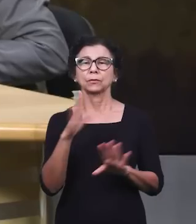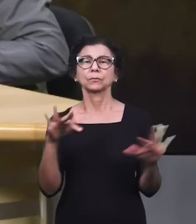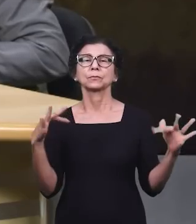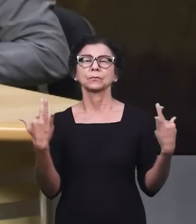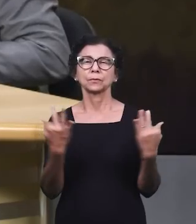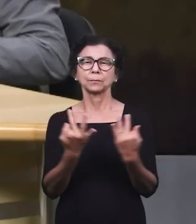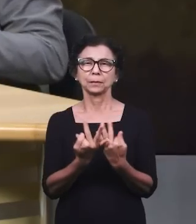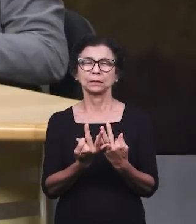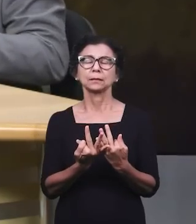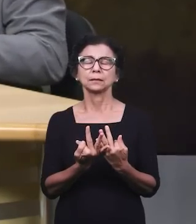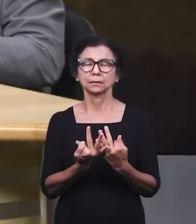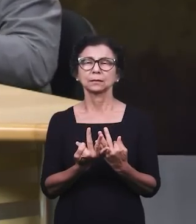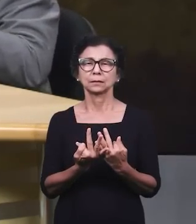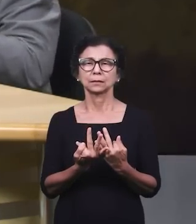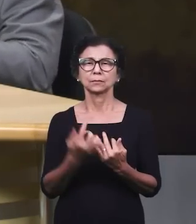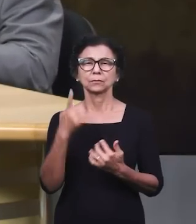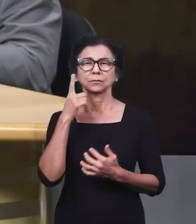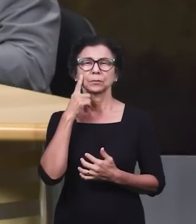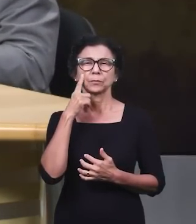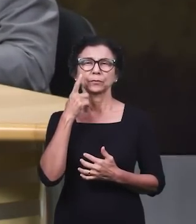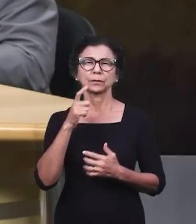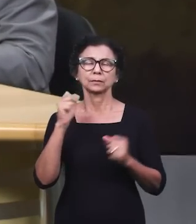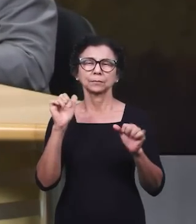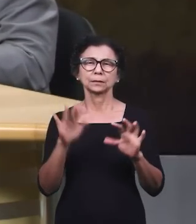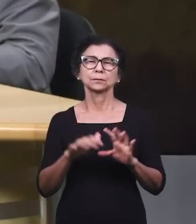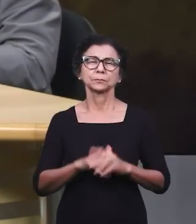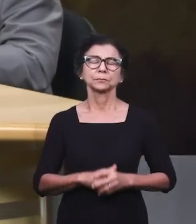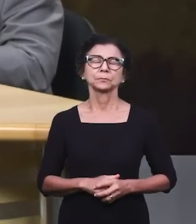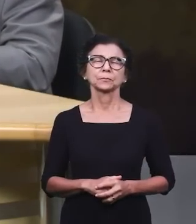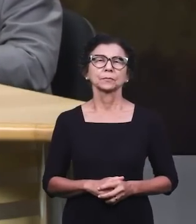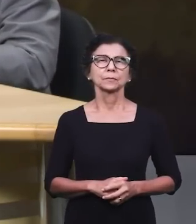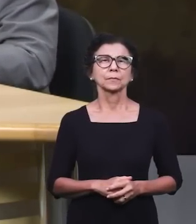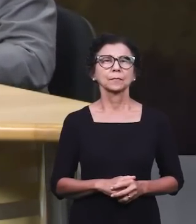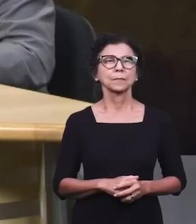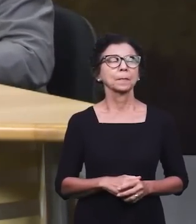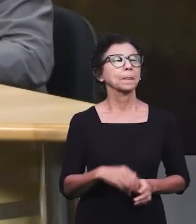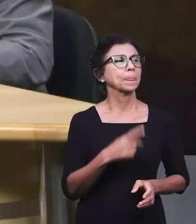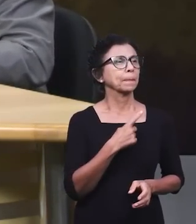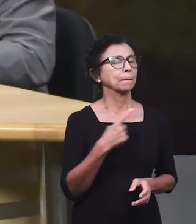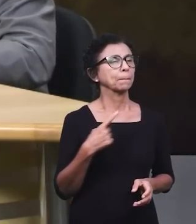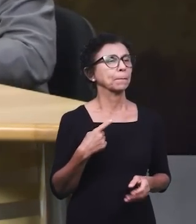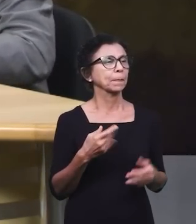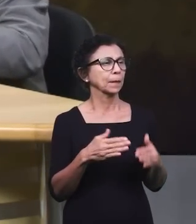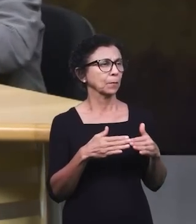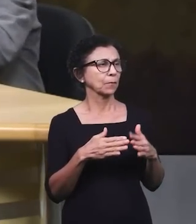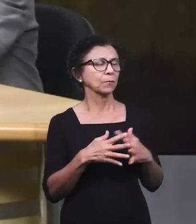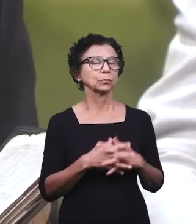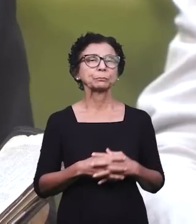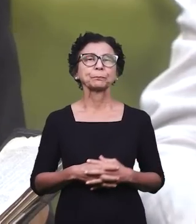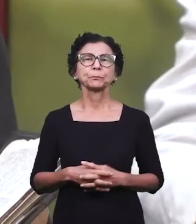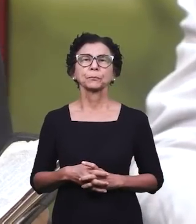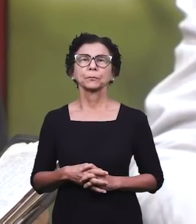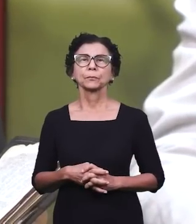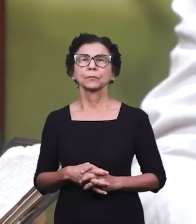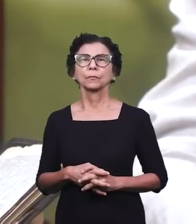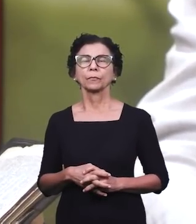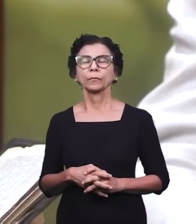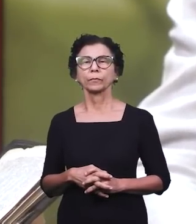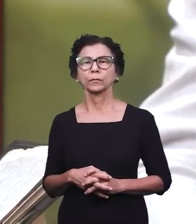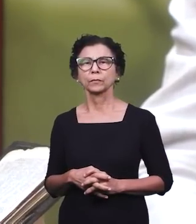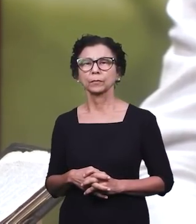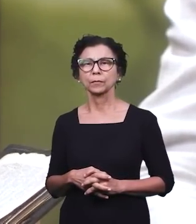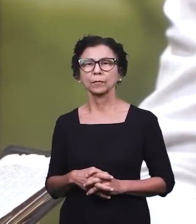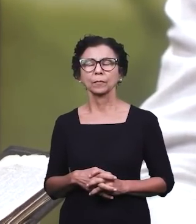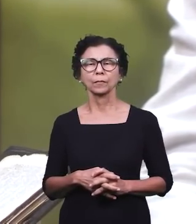ler um texto base para o programa de hoje e já fazer um primeiro comentário. Amém. Vamos ler o chamado de Abraão. Está no livro de